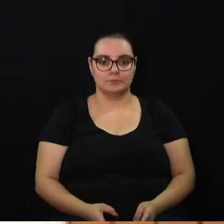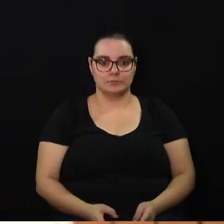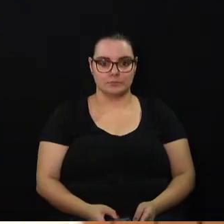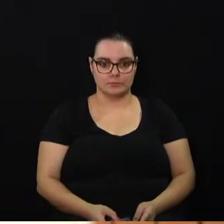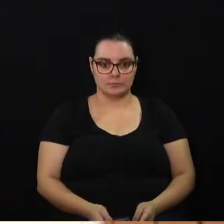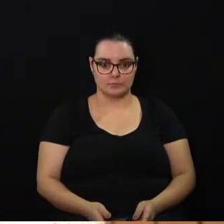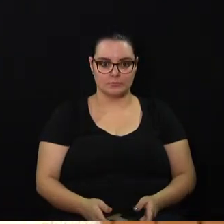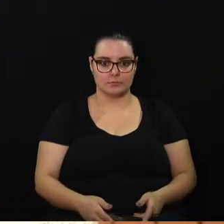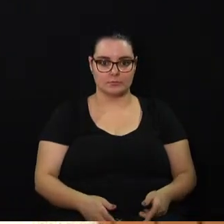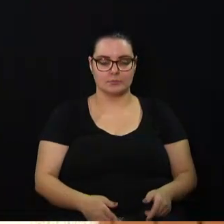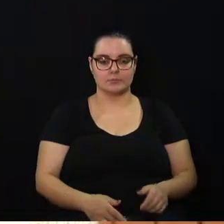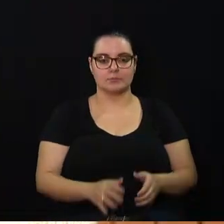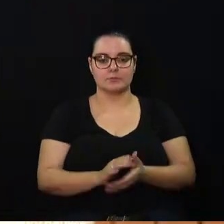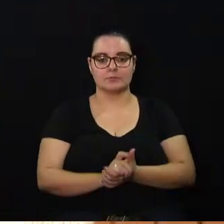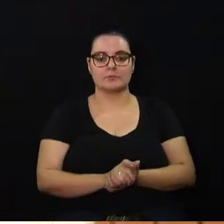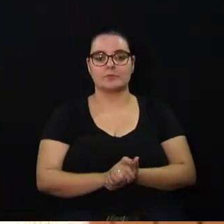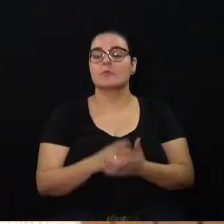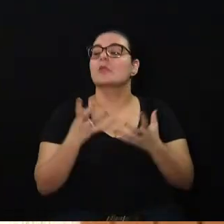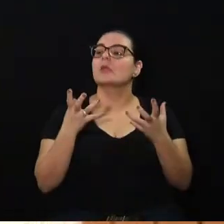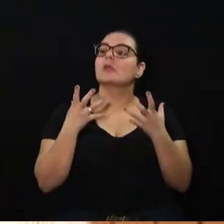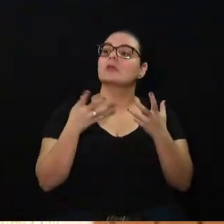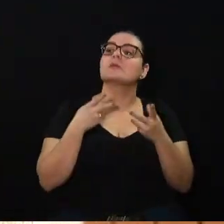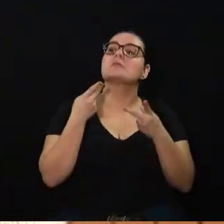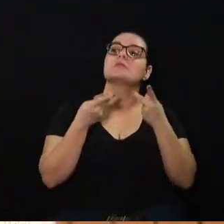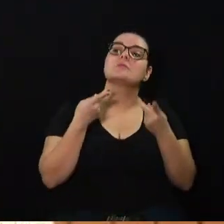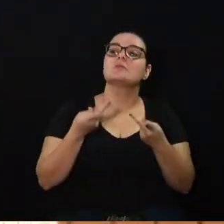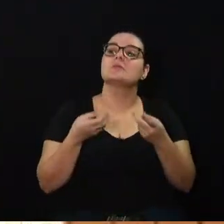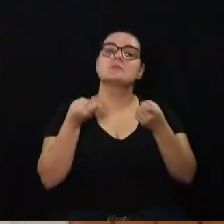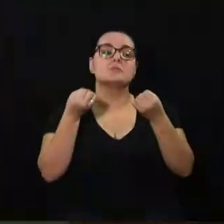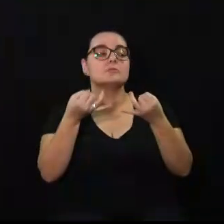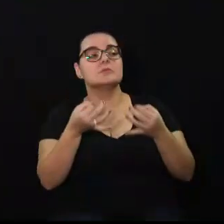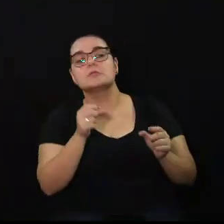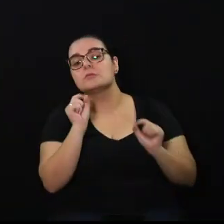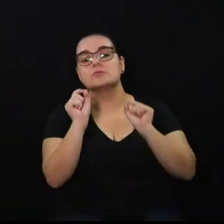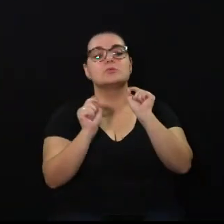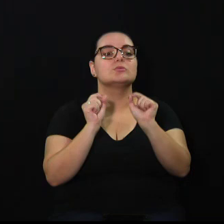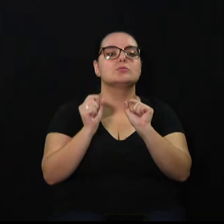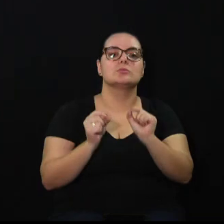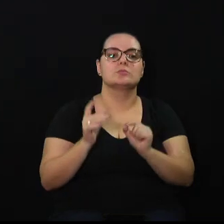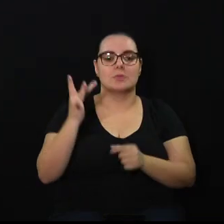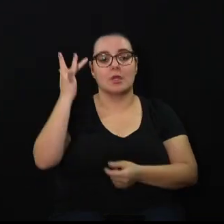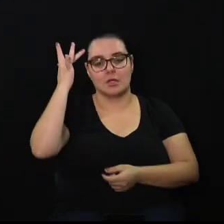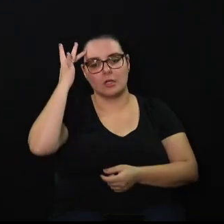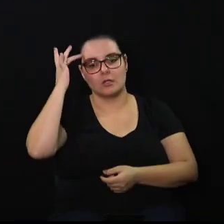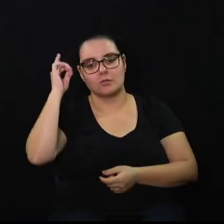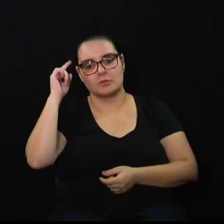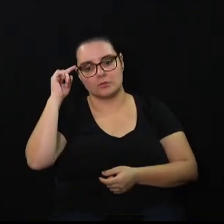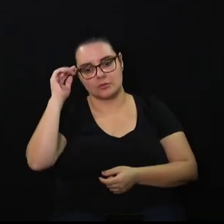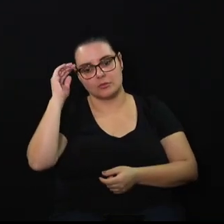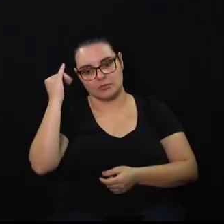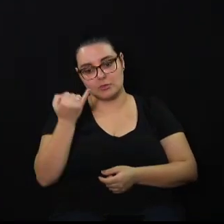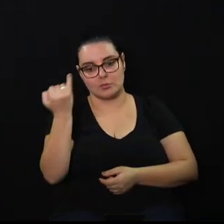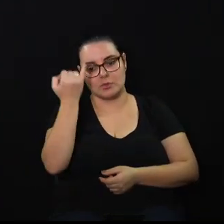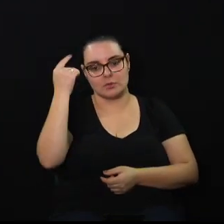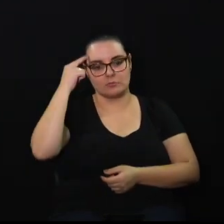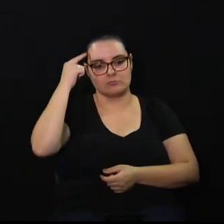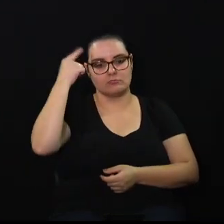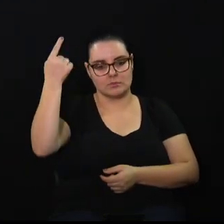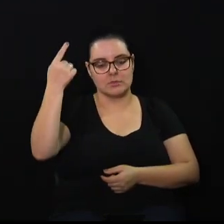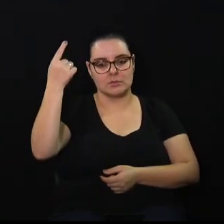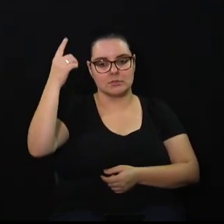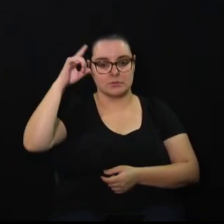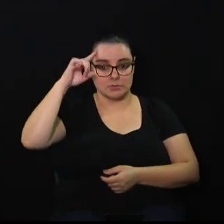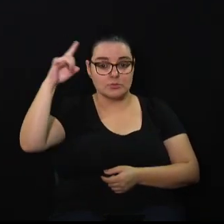é queria começar falando um pouquinho é acho importante pensar nas datas porque a gente observa que